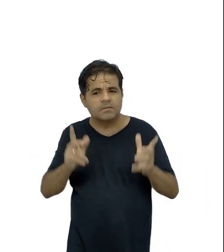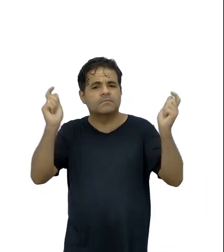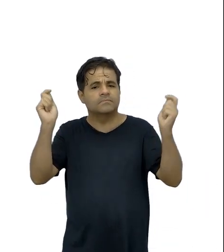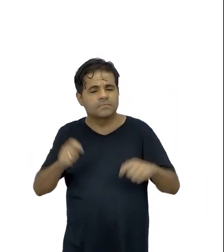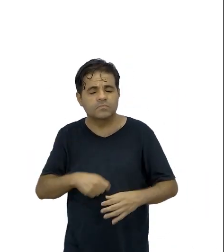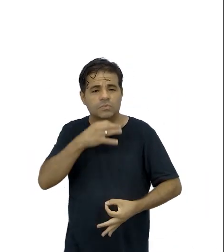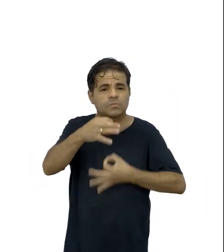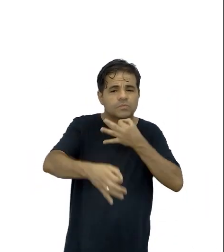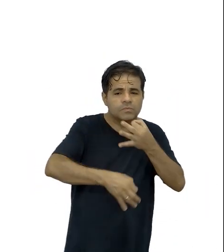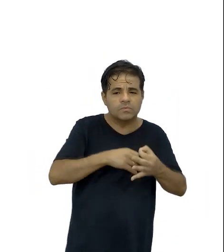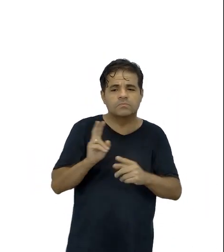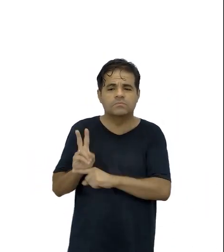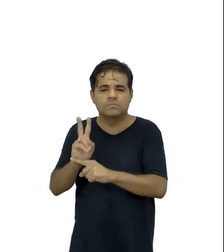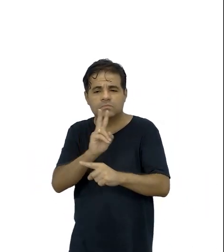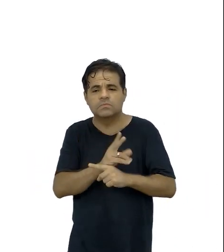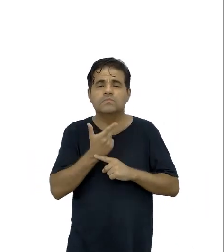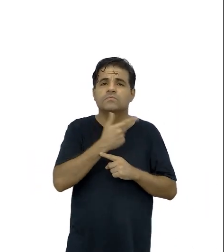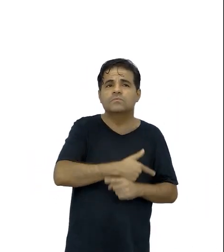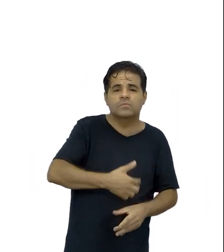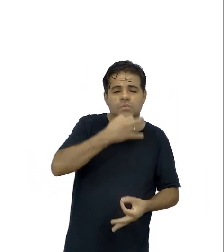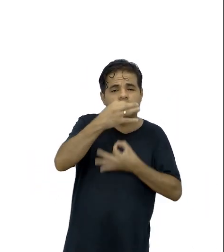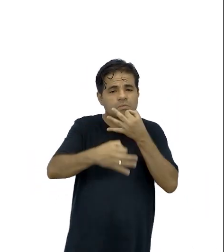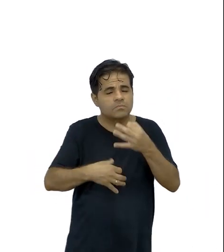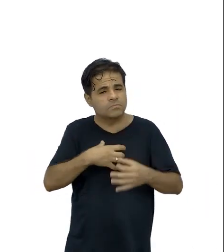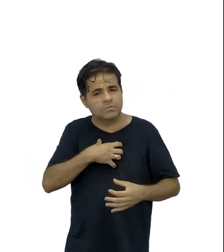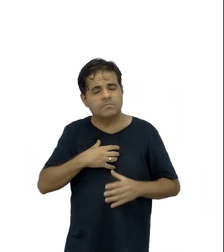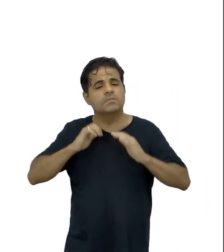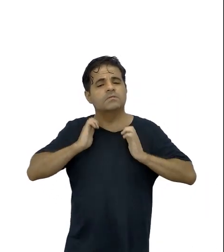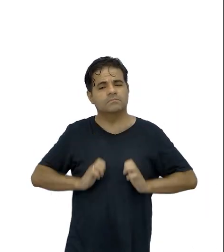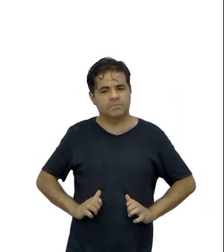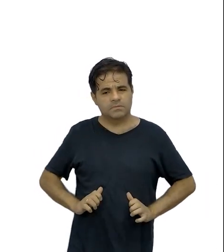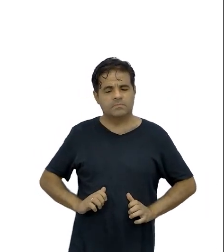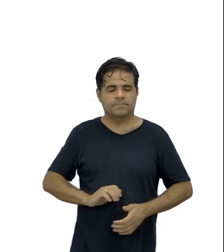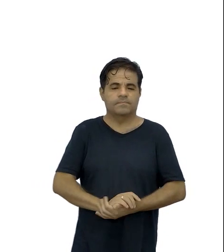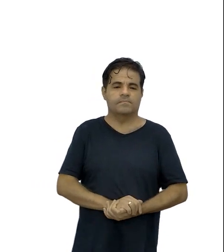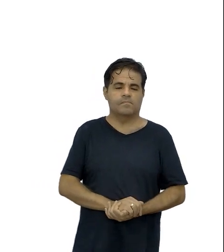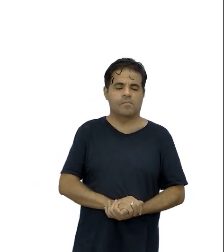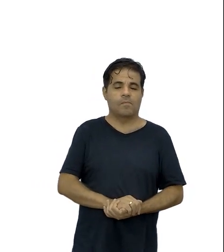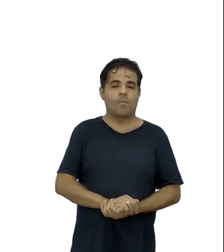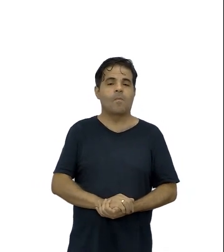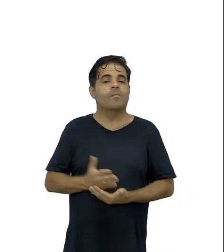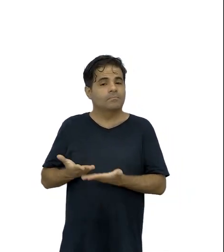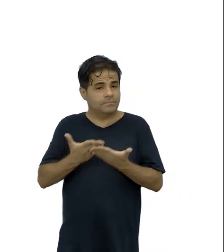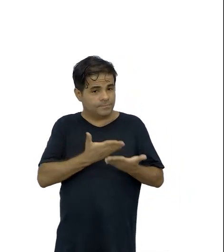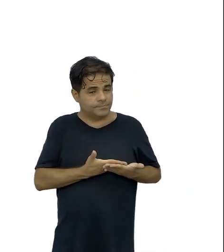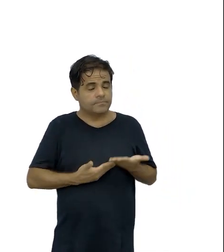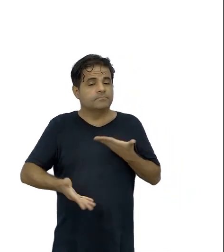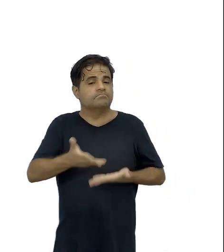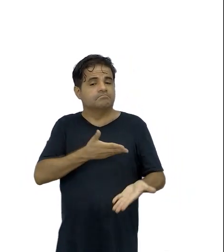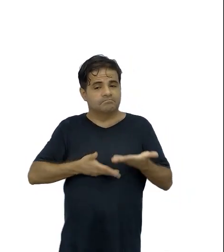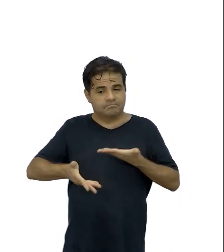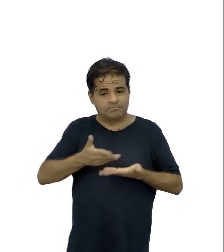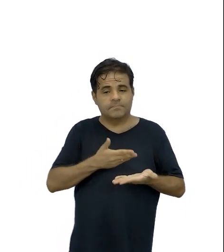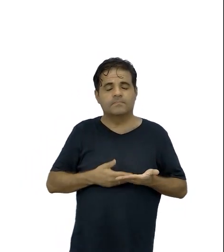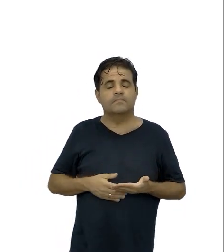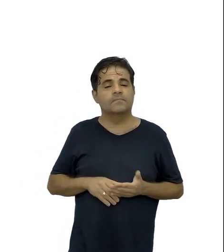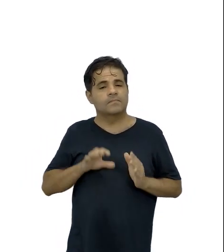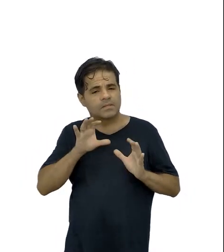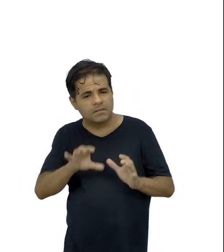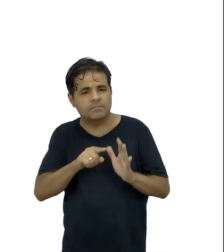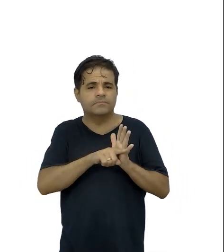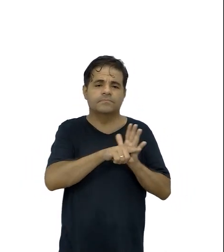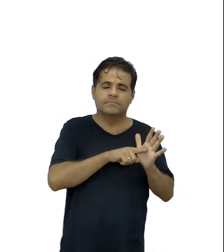deles argumentarem e defenderem outros pontos de vista de maneira ética. E que os estudos relativos à